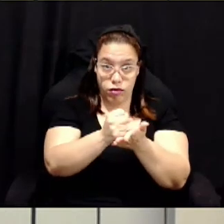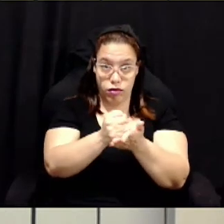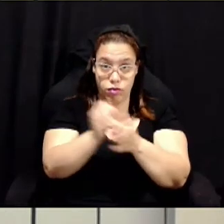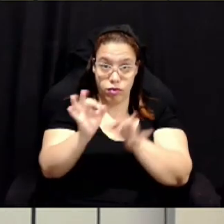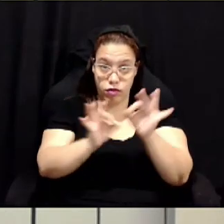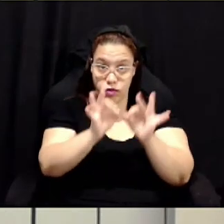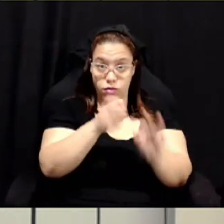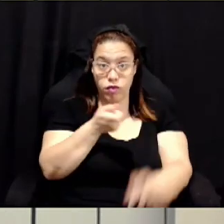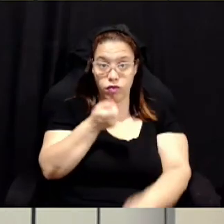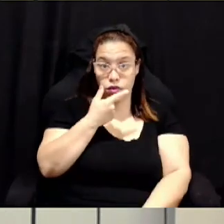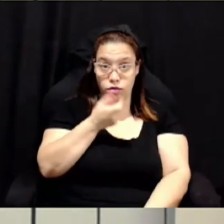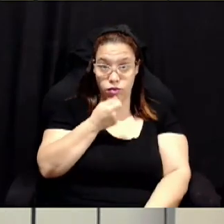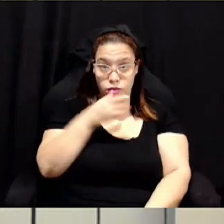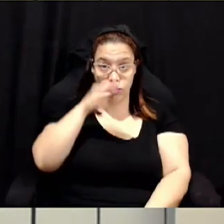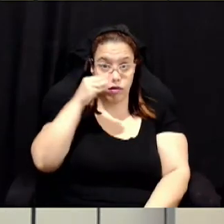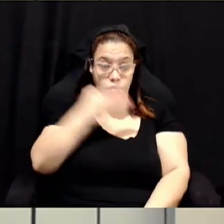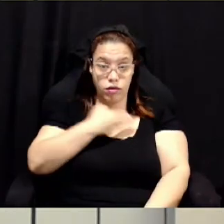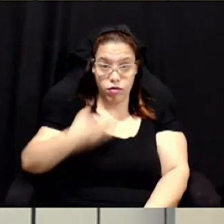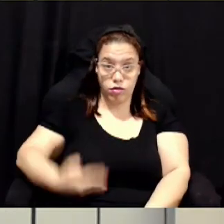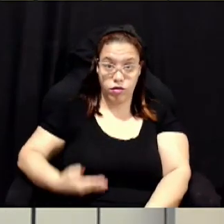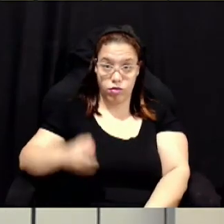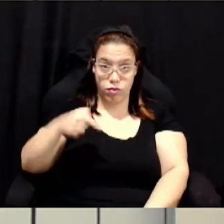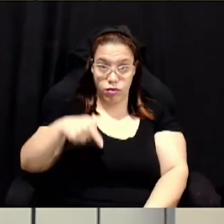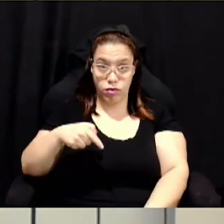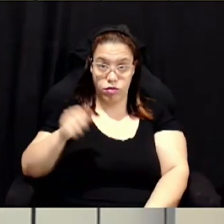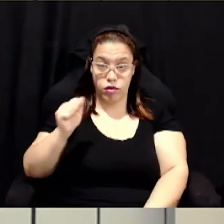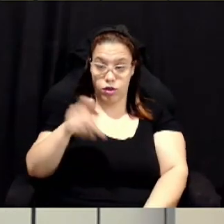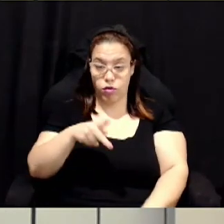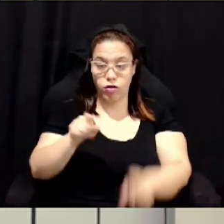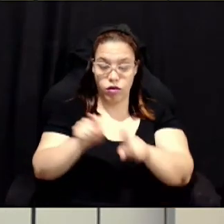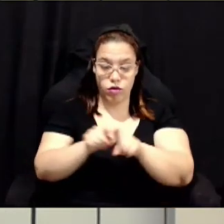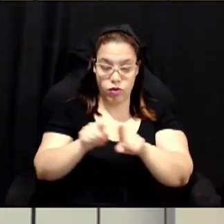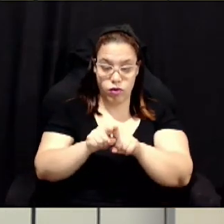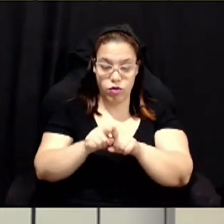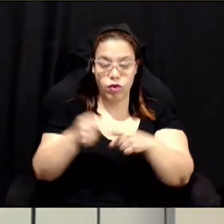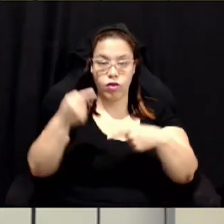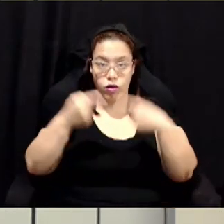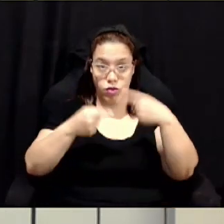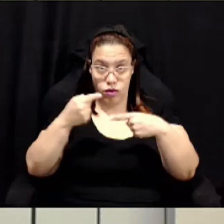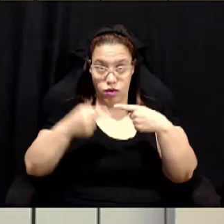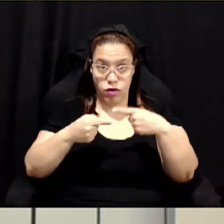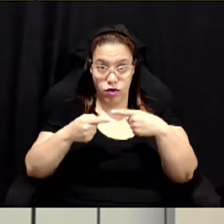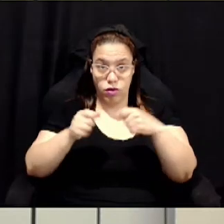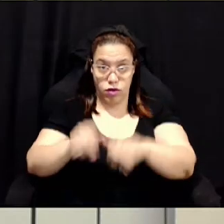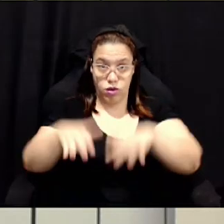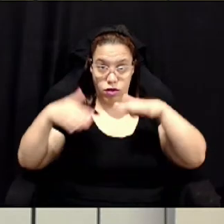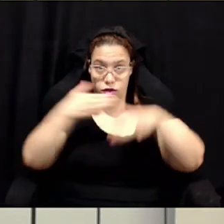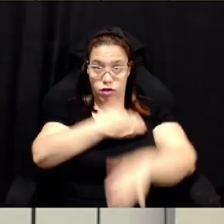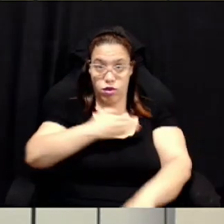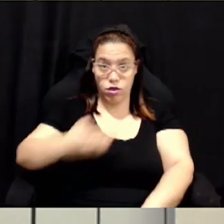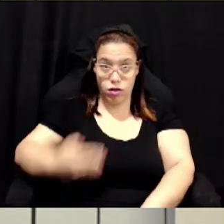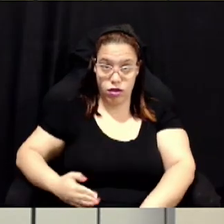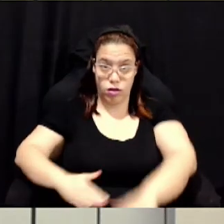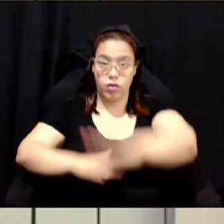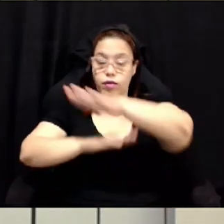os servidores públicos ativos e inativos foi debatido em audiência pública aqui na Câmara.